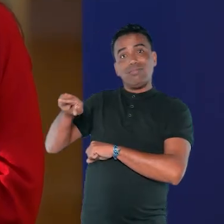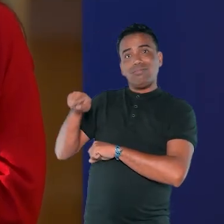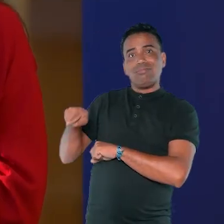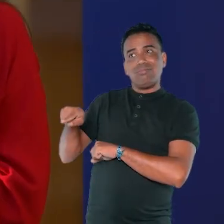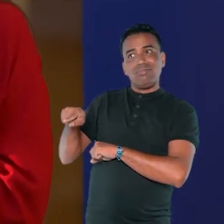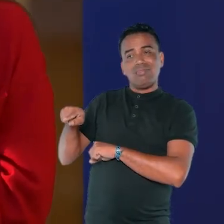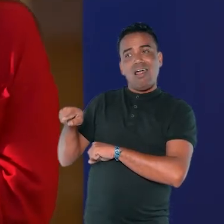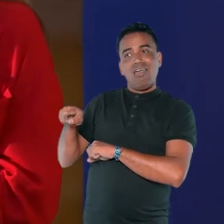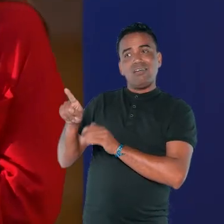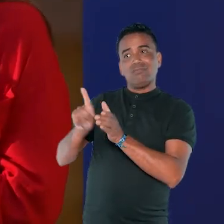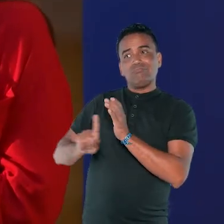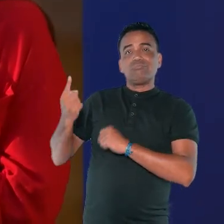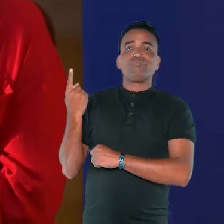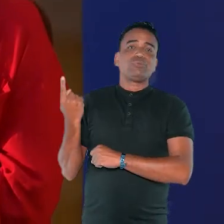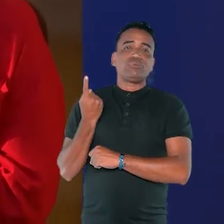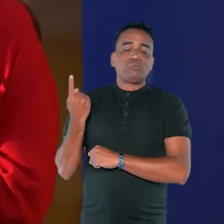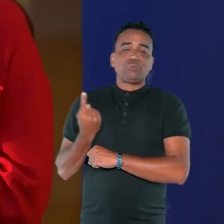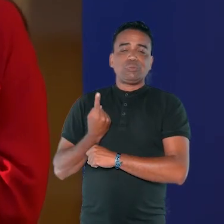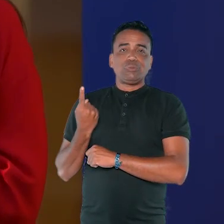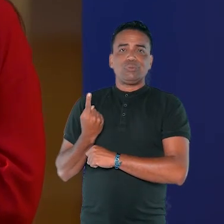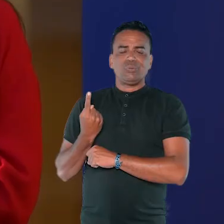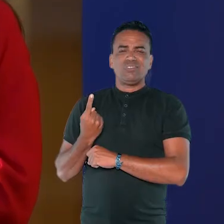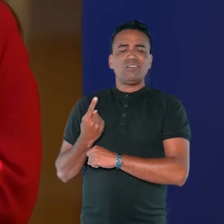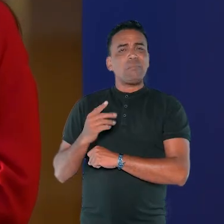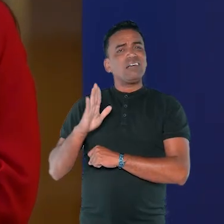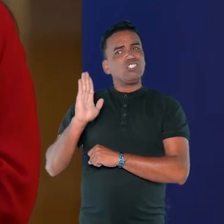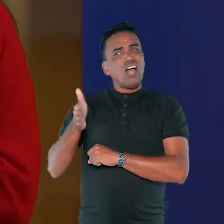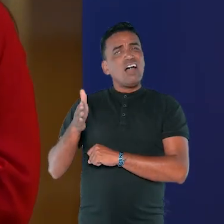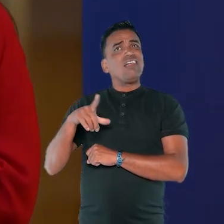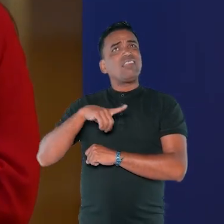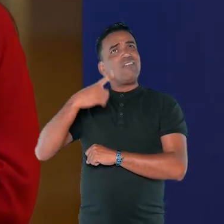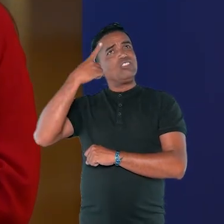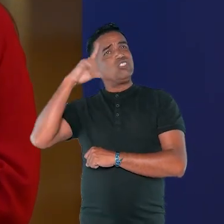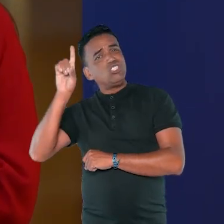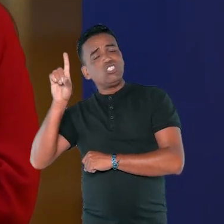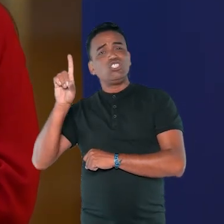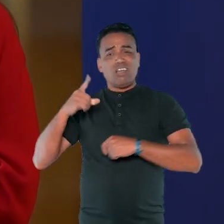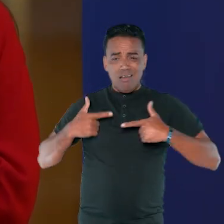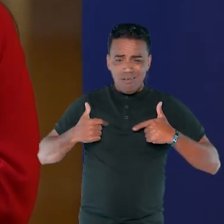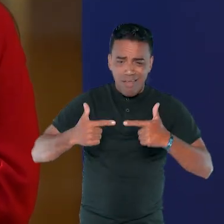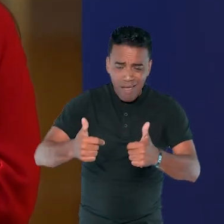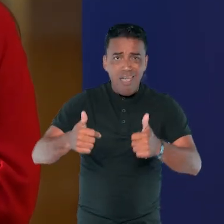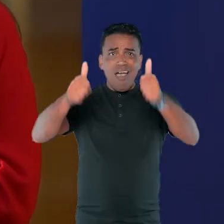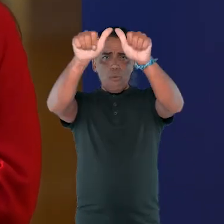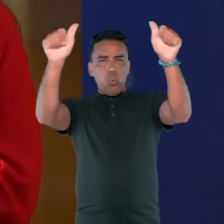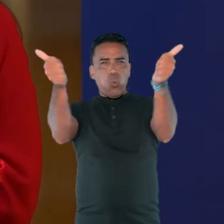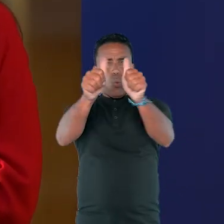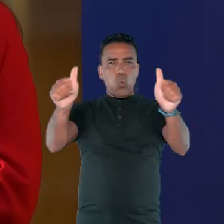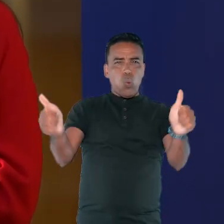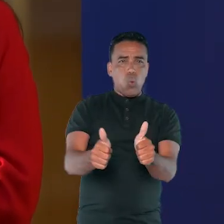o confinamento. Mas já soube datas, guerras, estátuas, usei